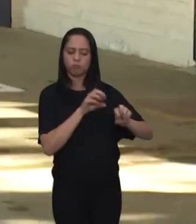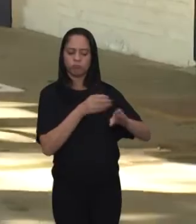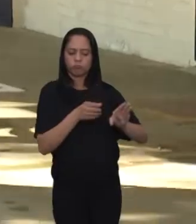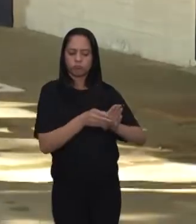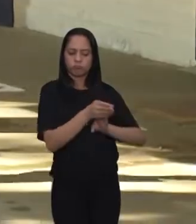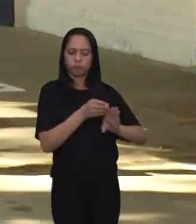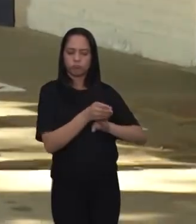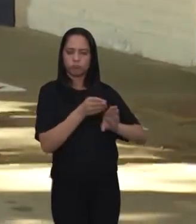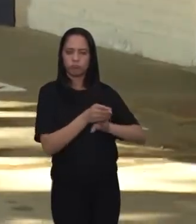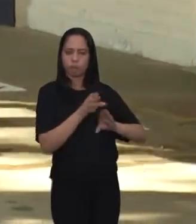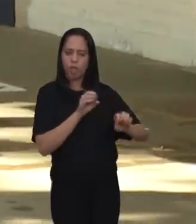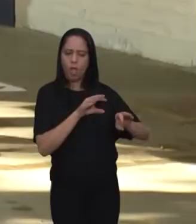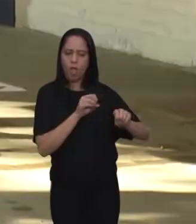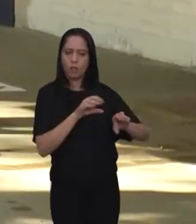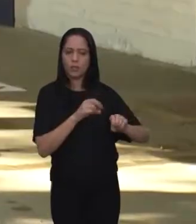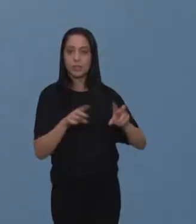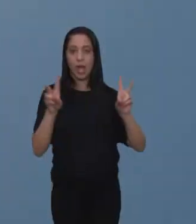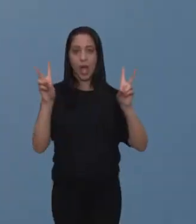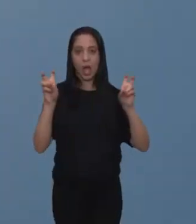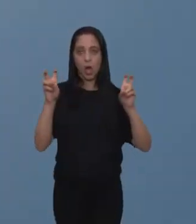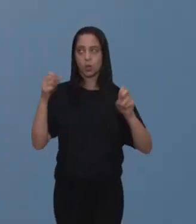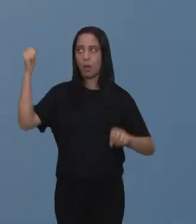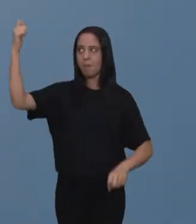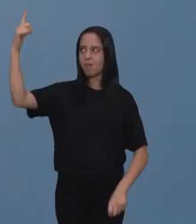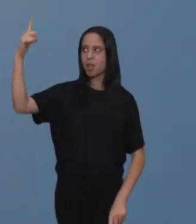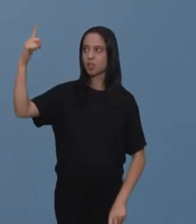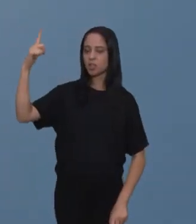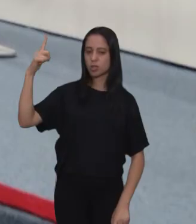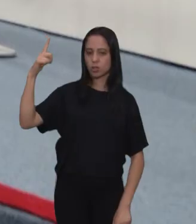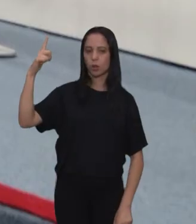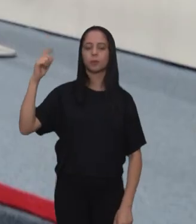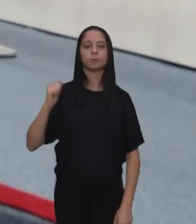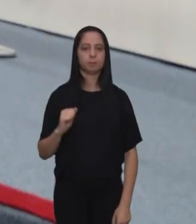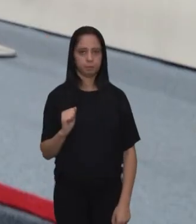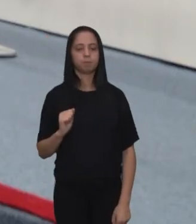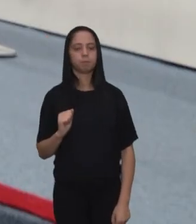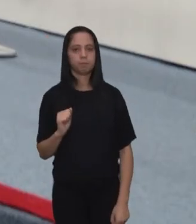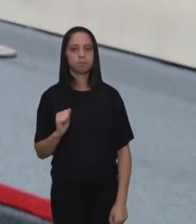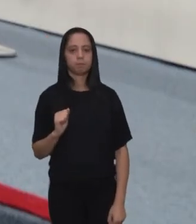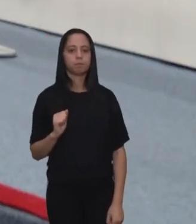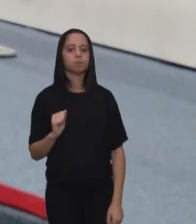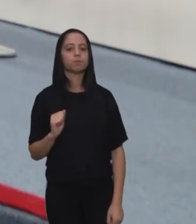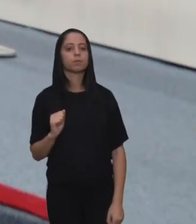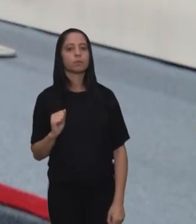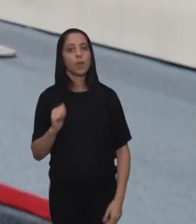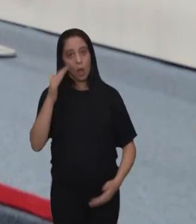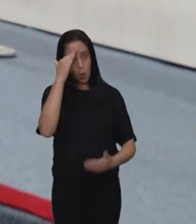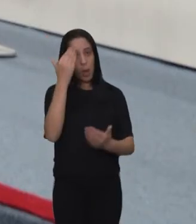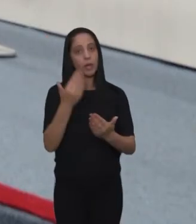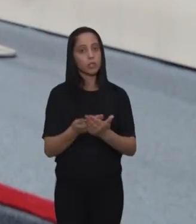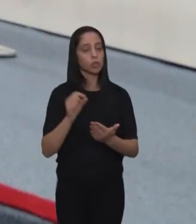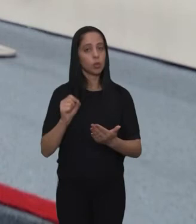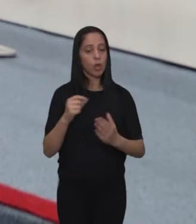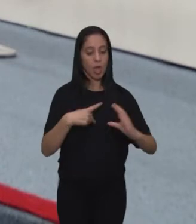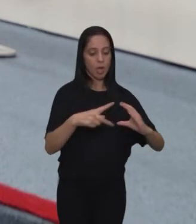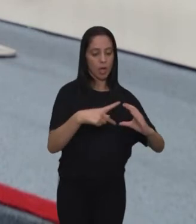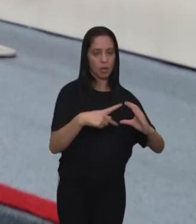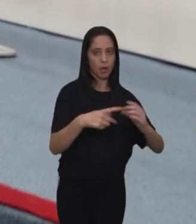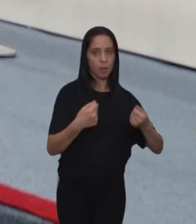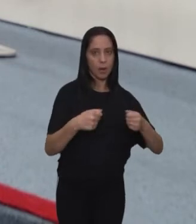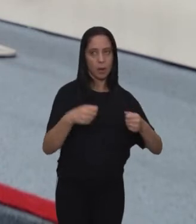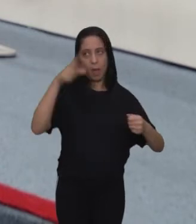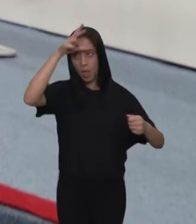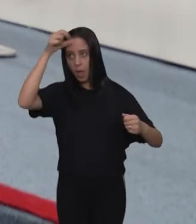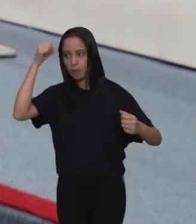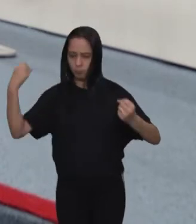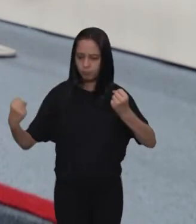escolas para orientar crianças e jovens sobre a exposição ao sol eu acredito que o papel da cama hein é apoiar Prefeitura